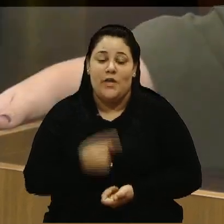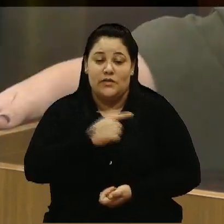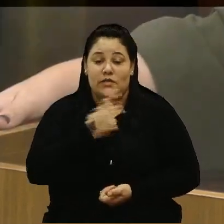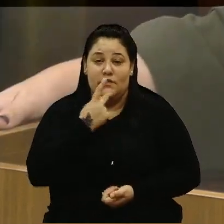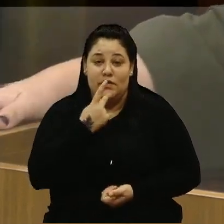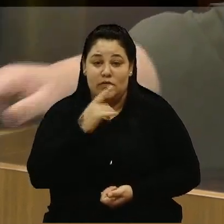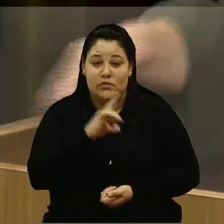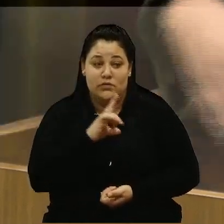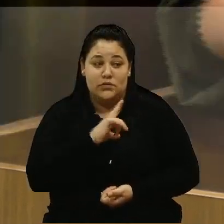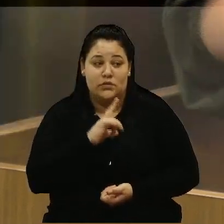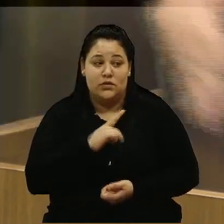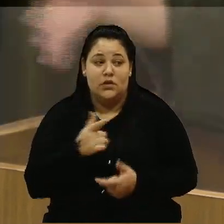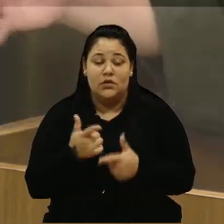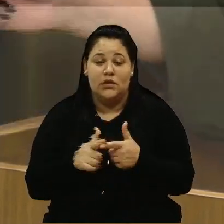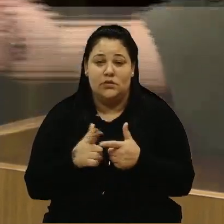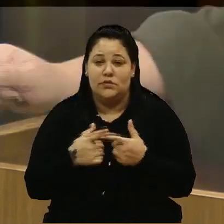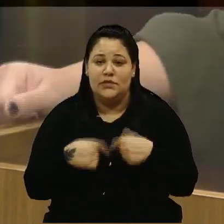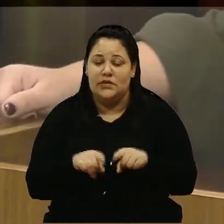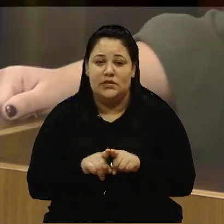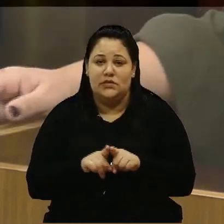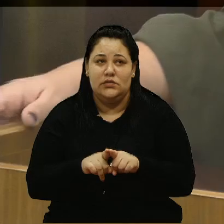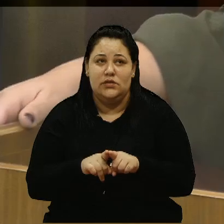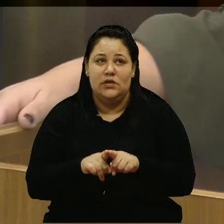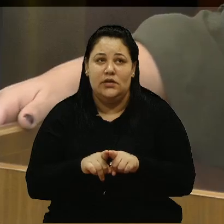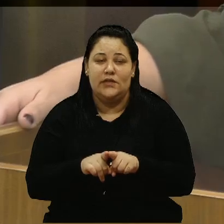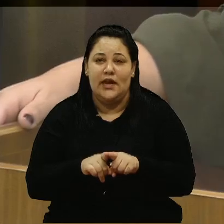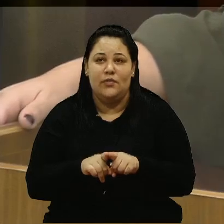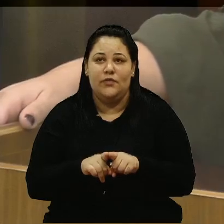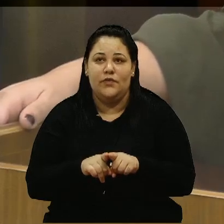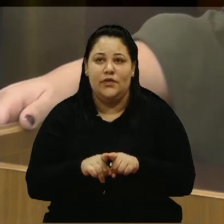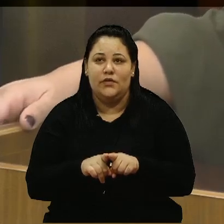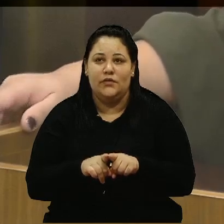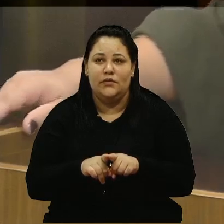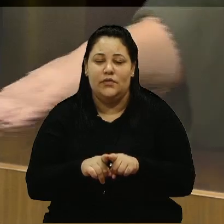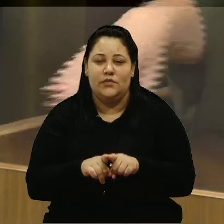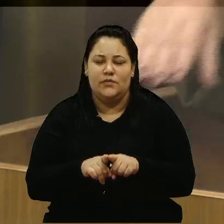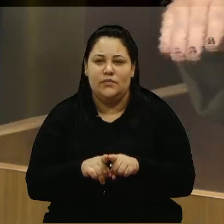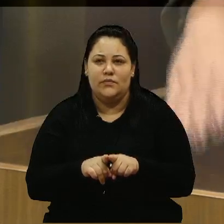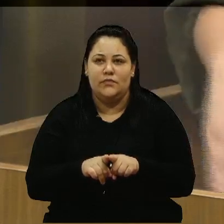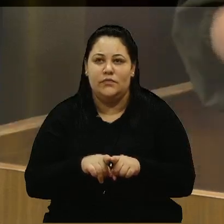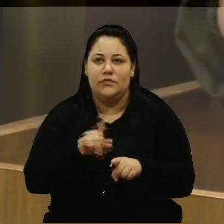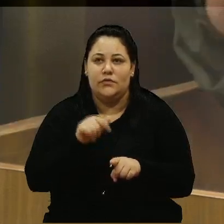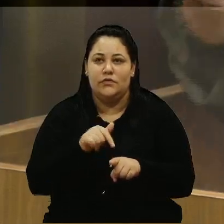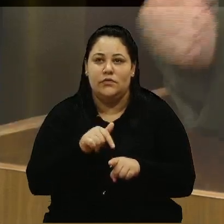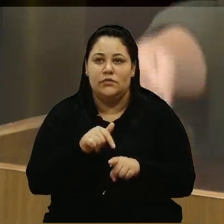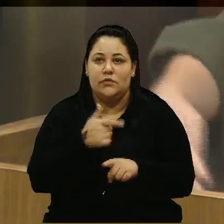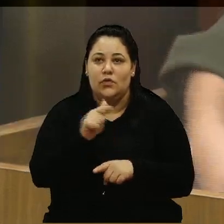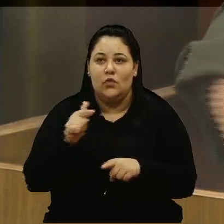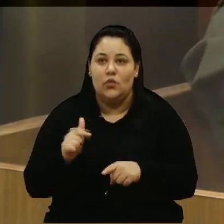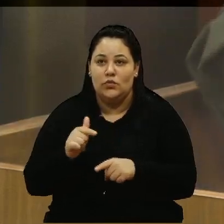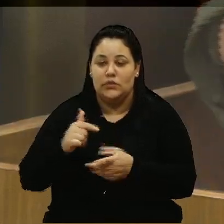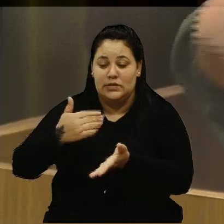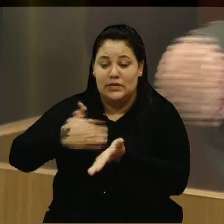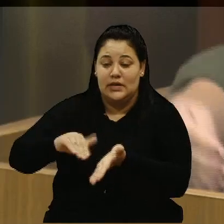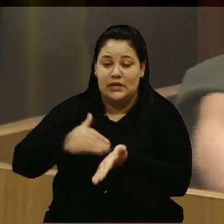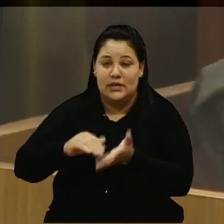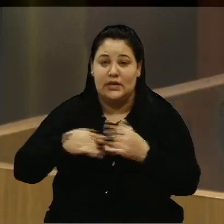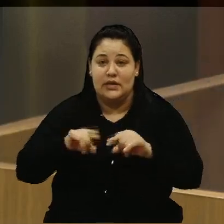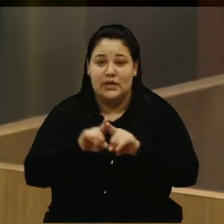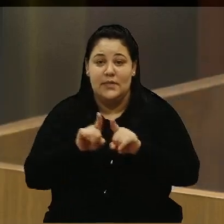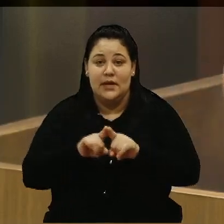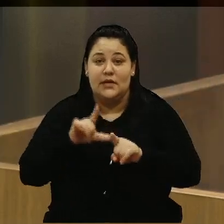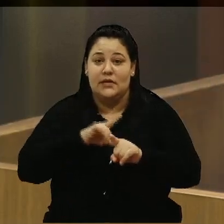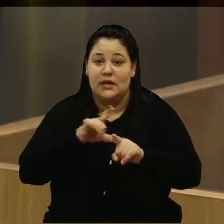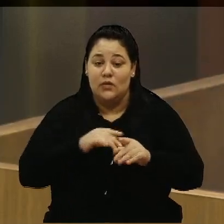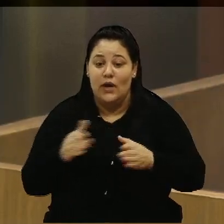problema, hoje, se abalou aqui, que é a questão do Milton Balbinotti, mas tem outras secretarias que estão